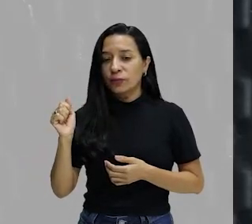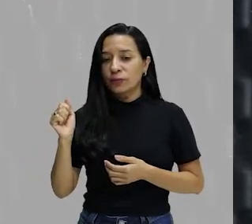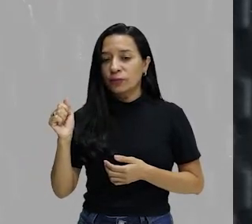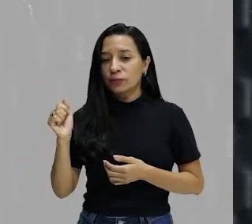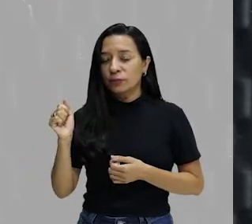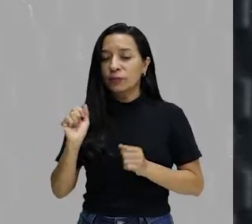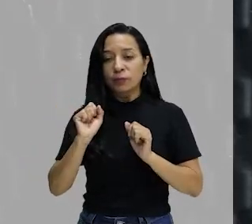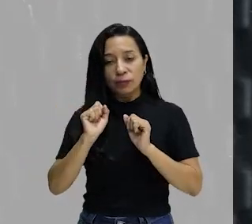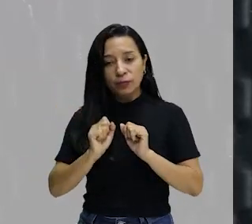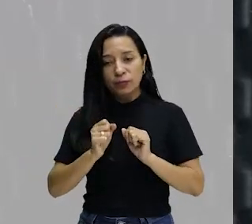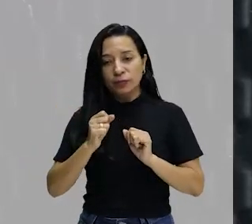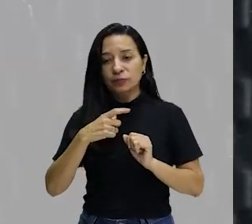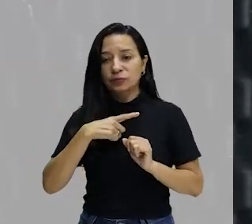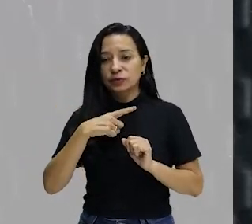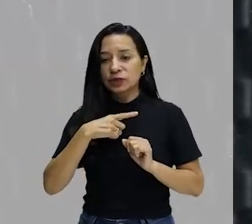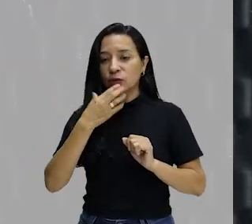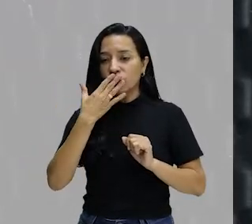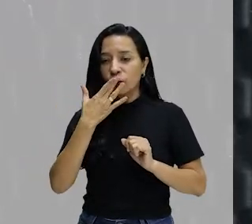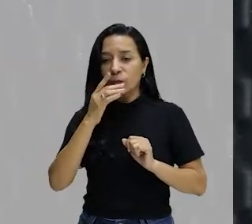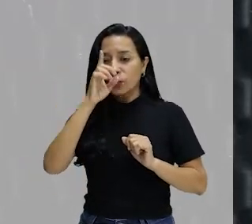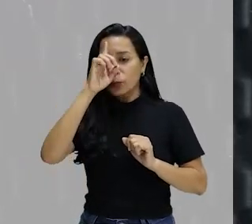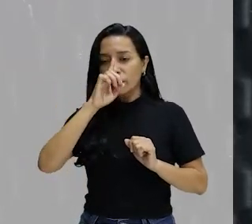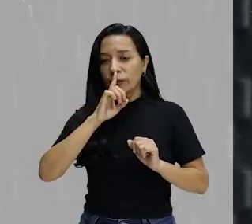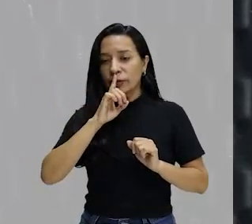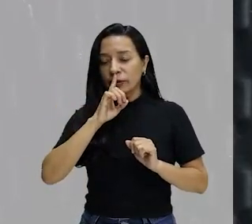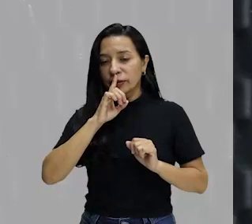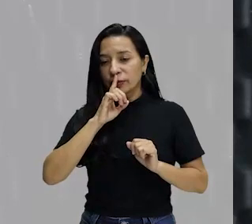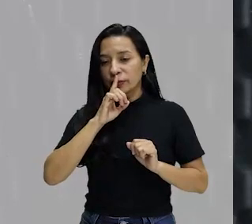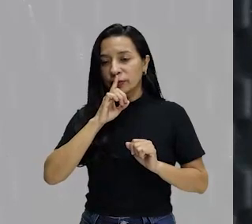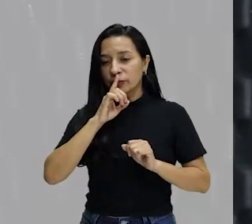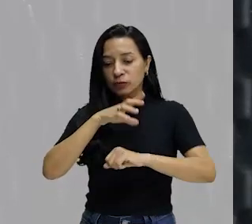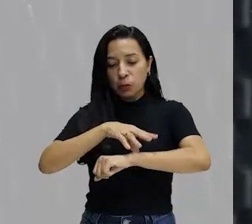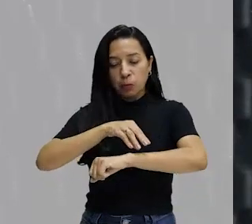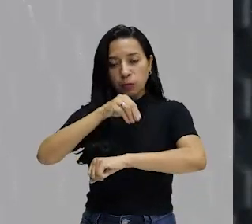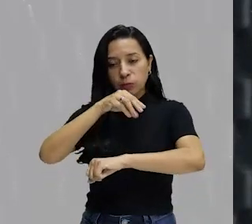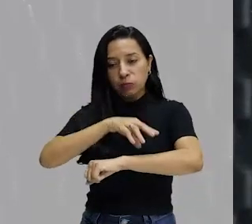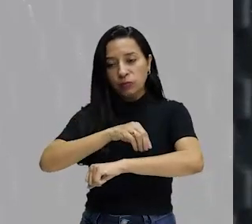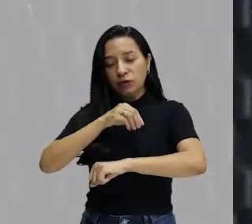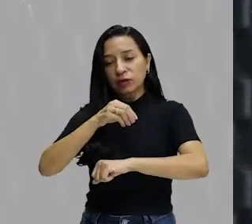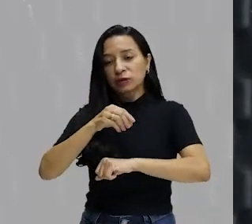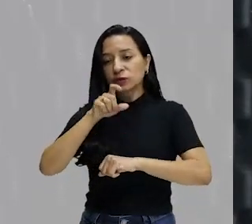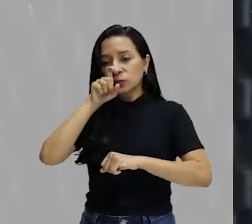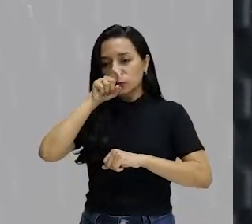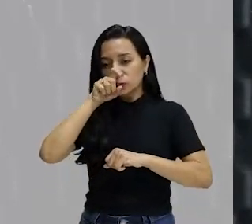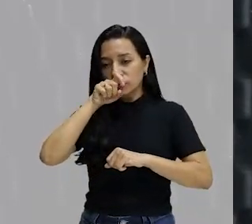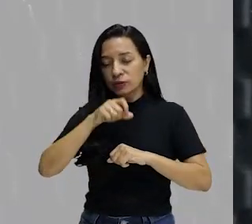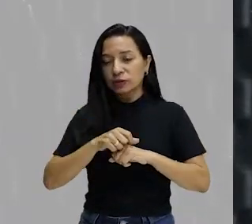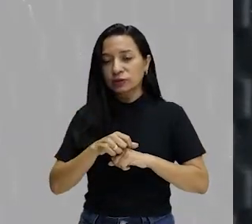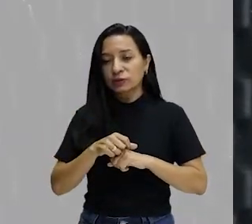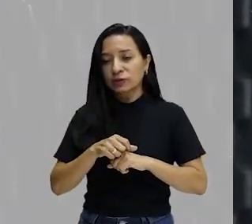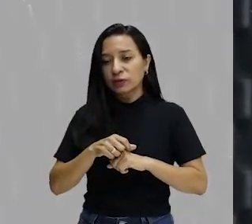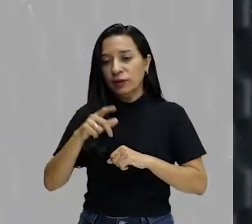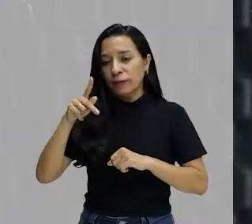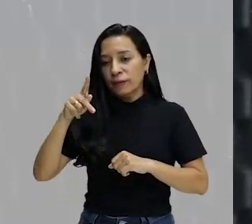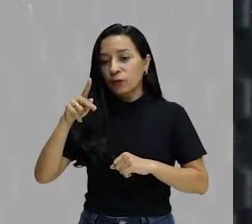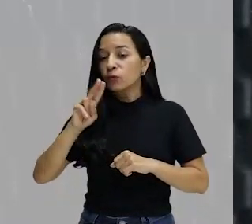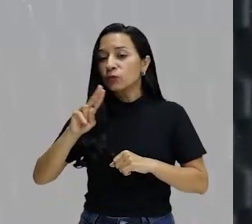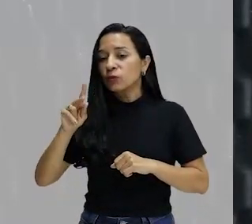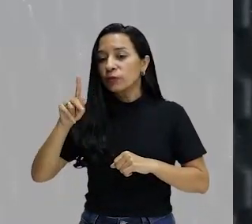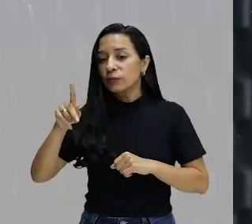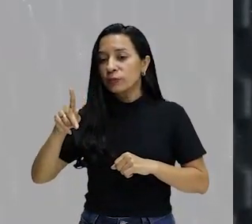amarelo. Esse pigmento amarelo, que vai ficar na plumagem dos pássaros, ele é chamado de